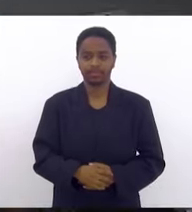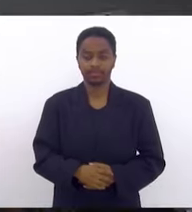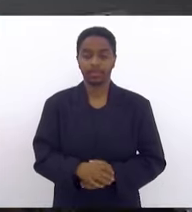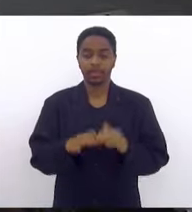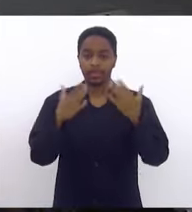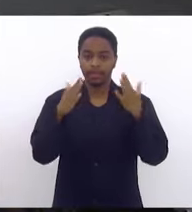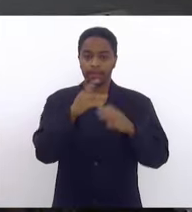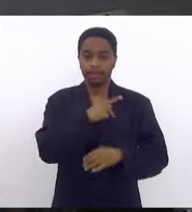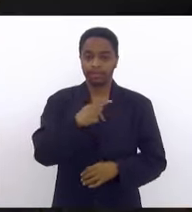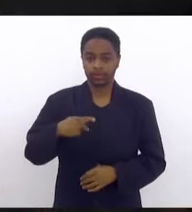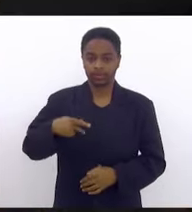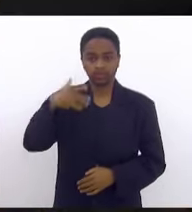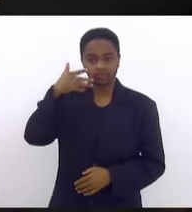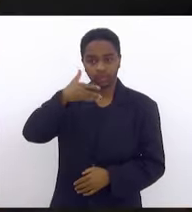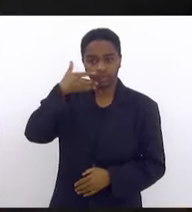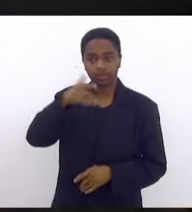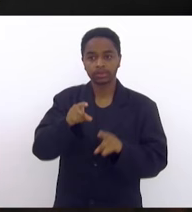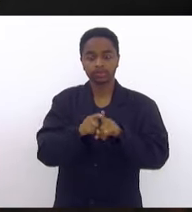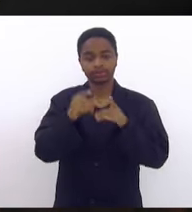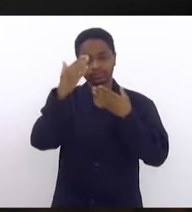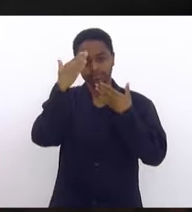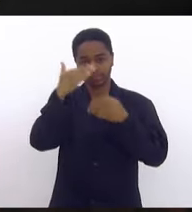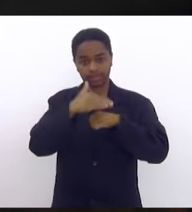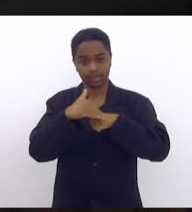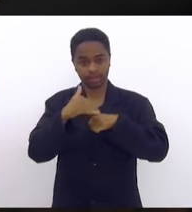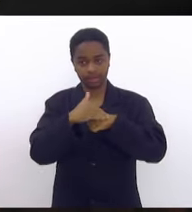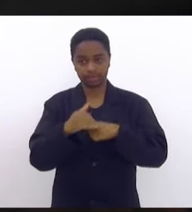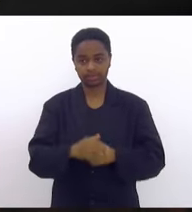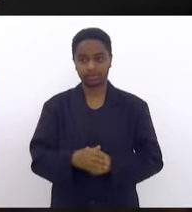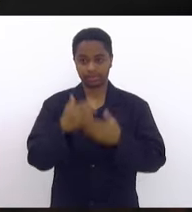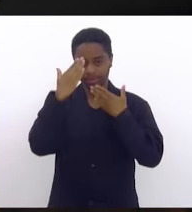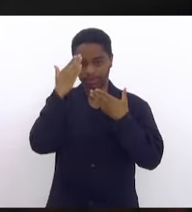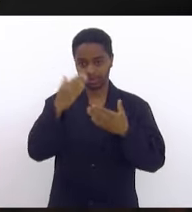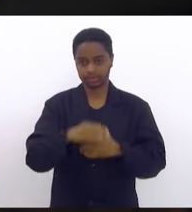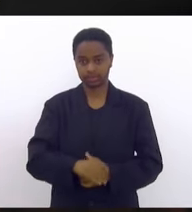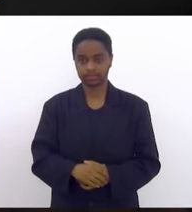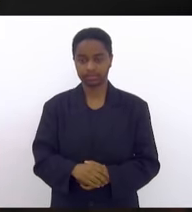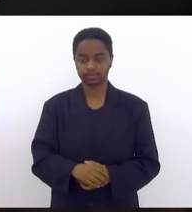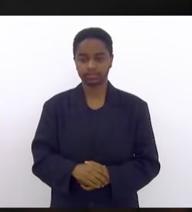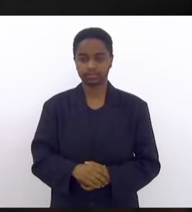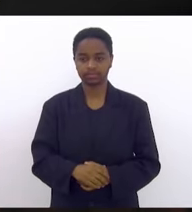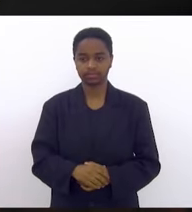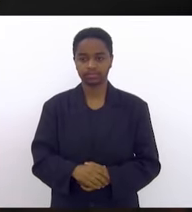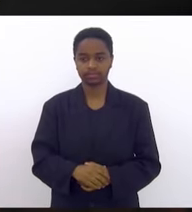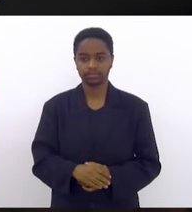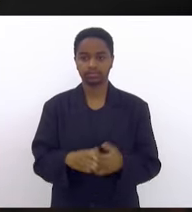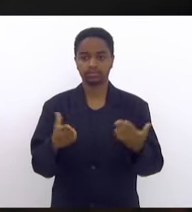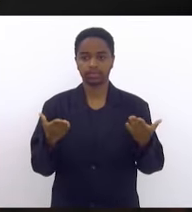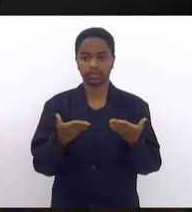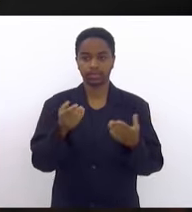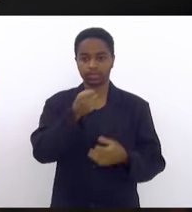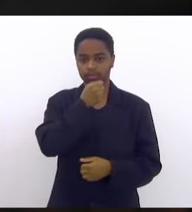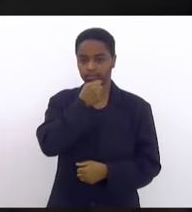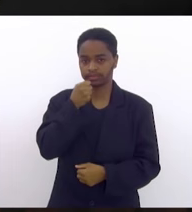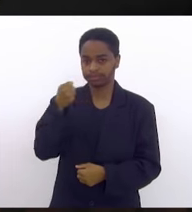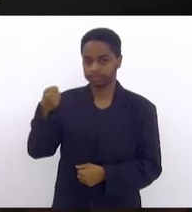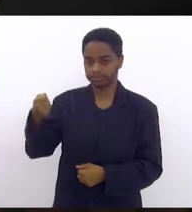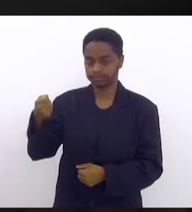Parabéns, pastor, pelas palavras e agradeço pelo carinho. Obrigado. Agora eu vou passar para o